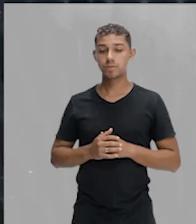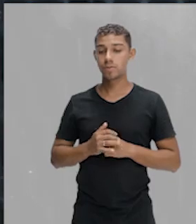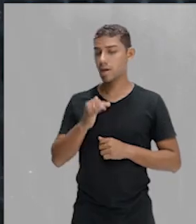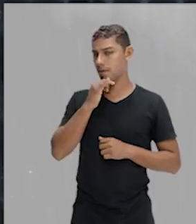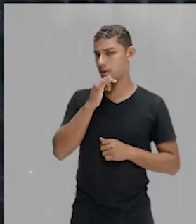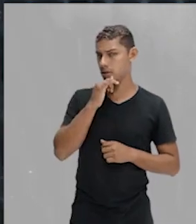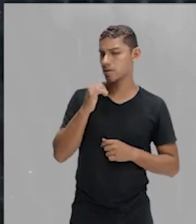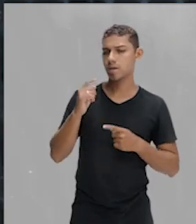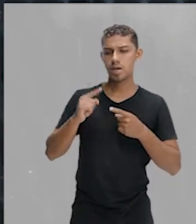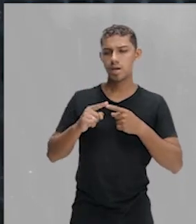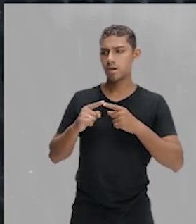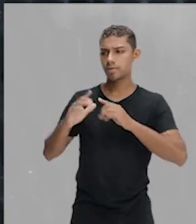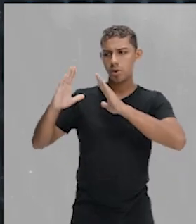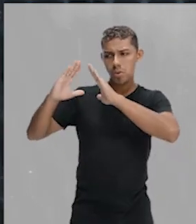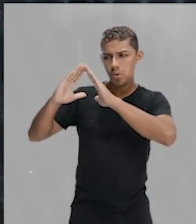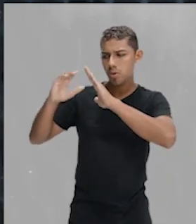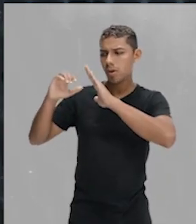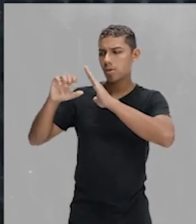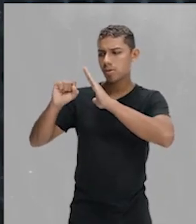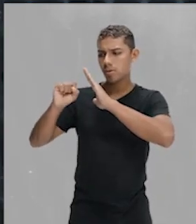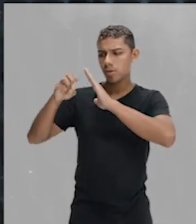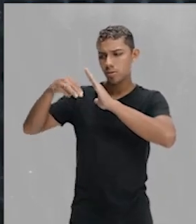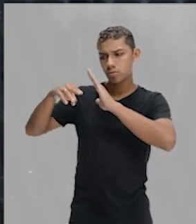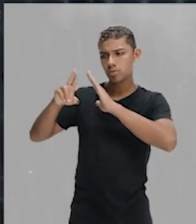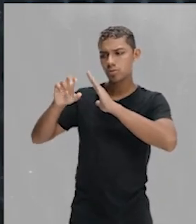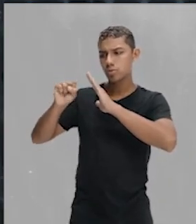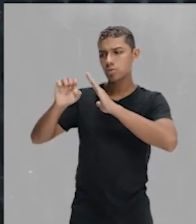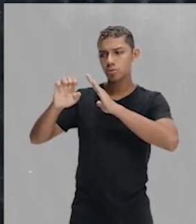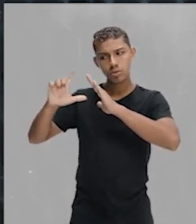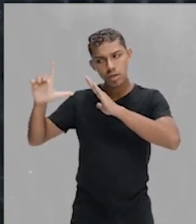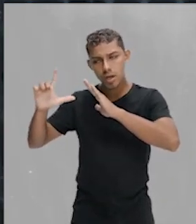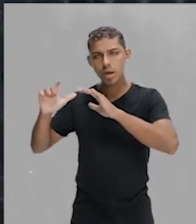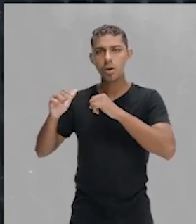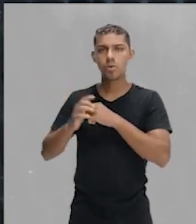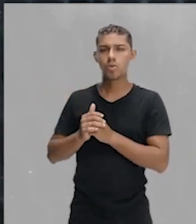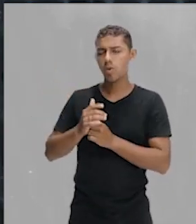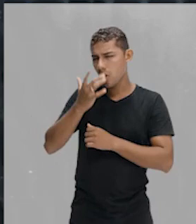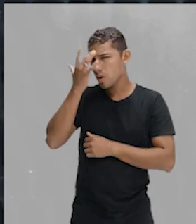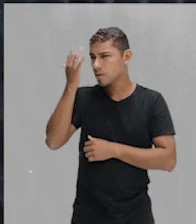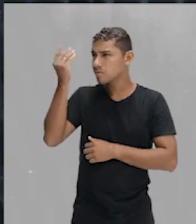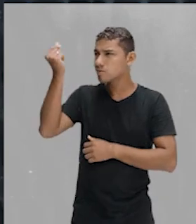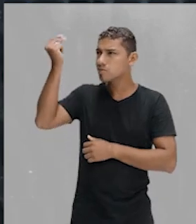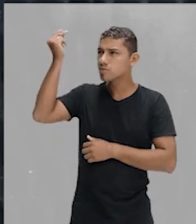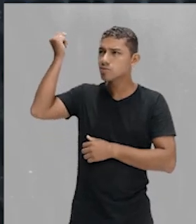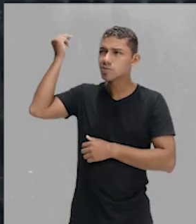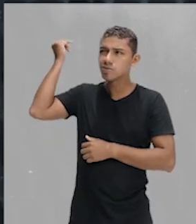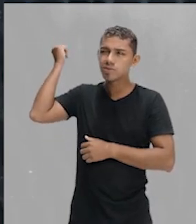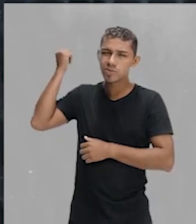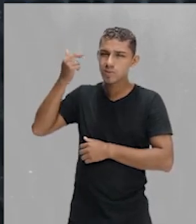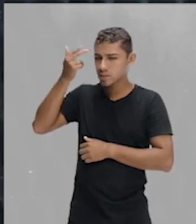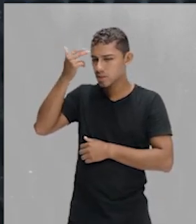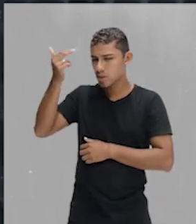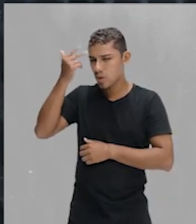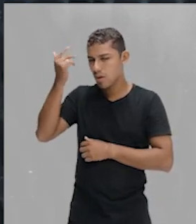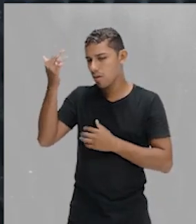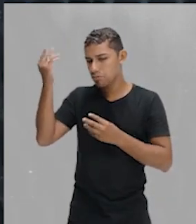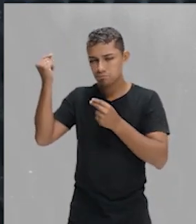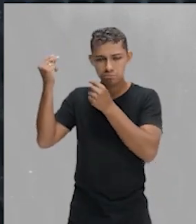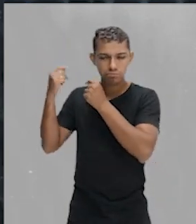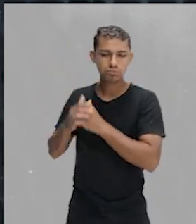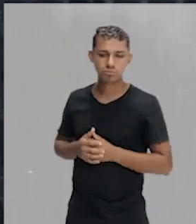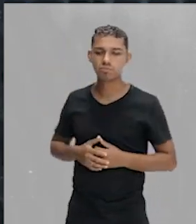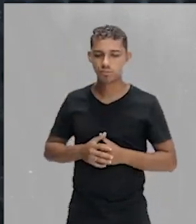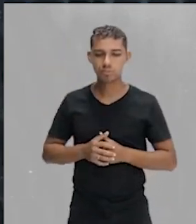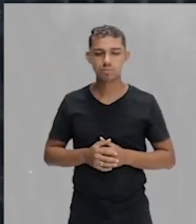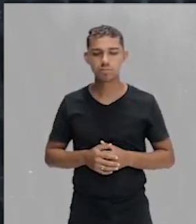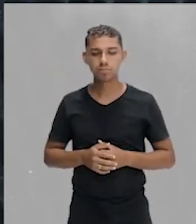ser museus, a nossa é diferente, a nossa aqui no Brasil é diferente, tá? Então, zona militar também não tem muita diferença